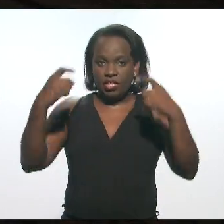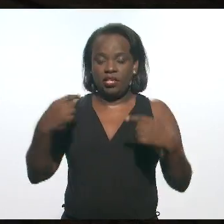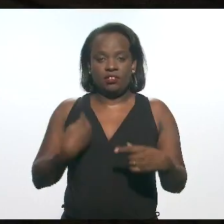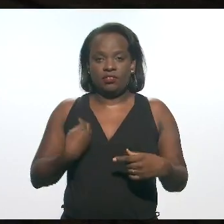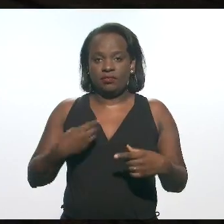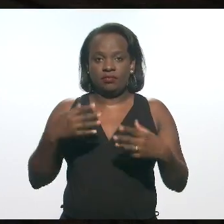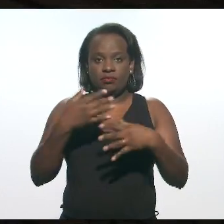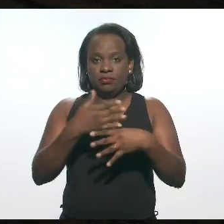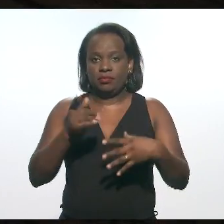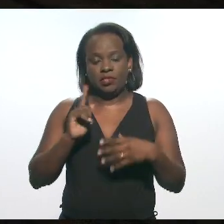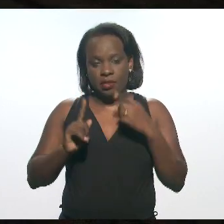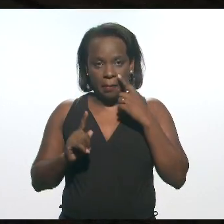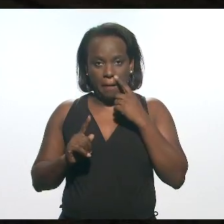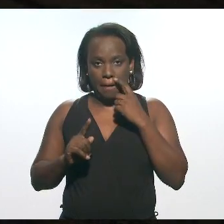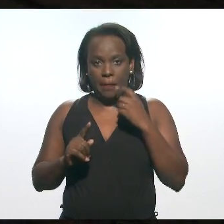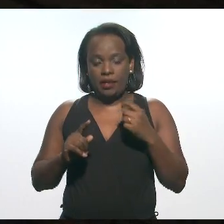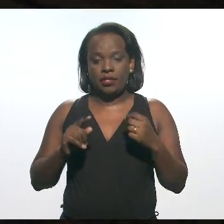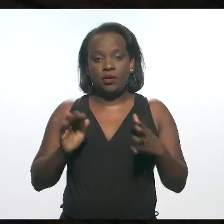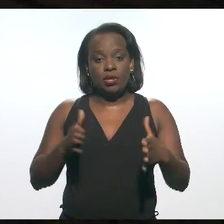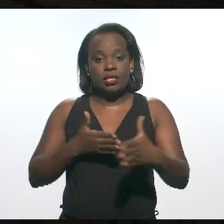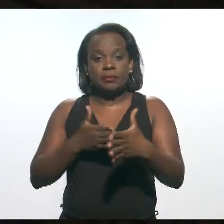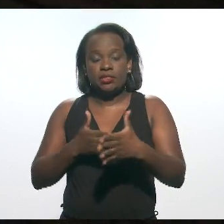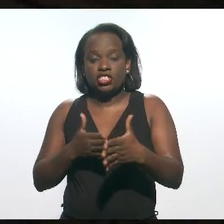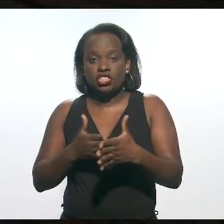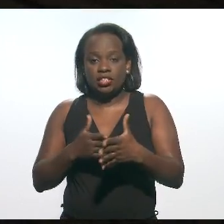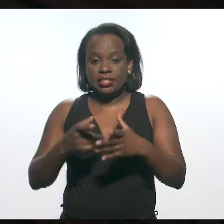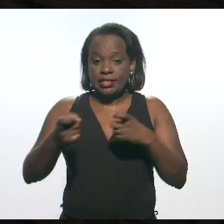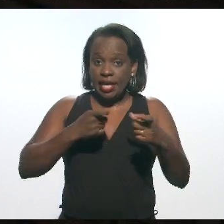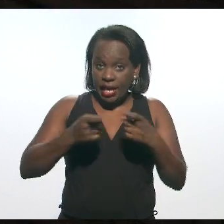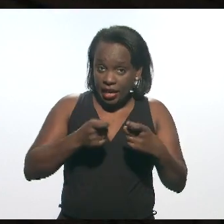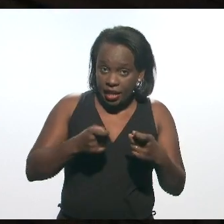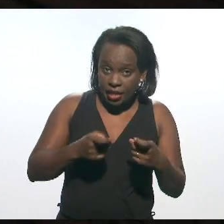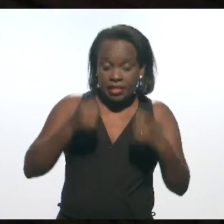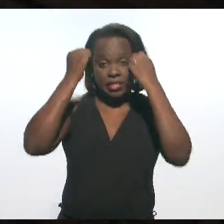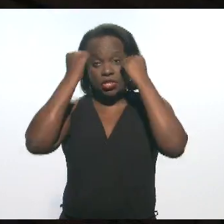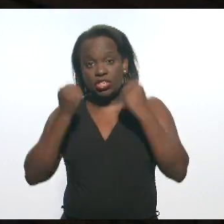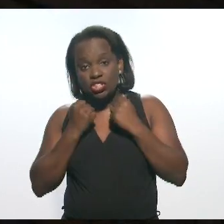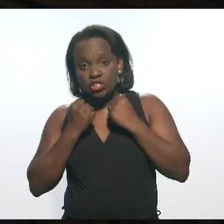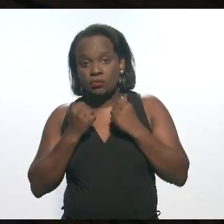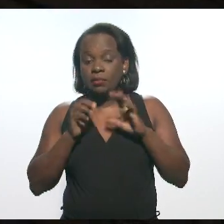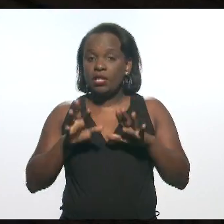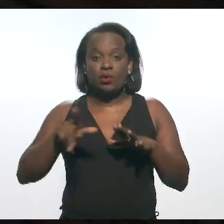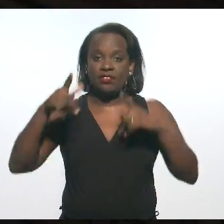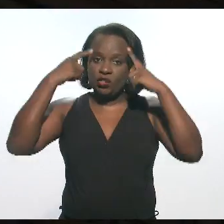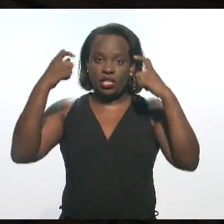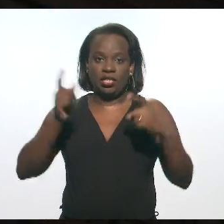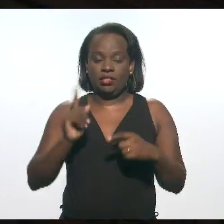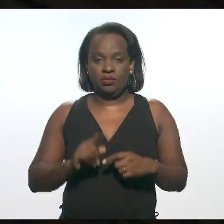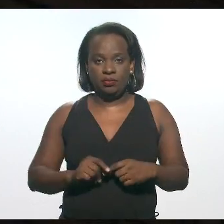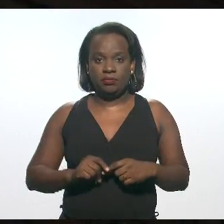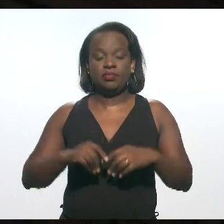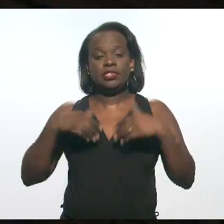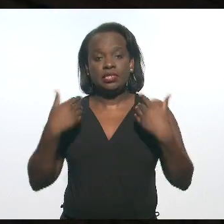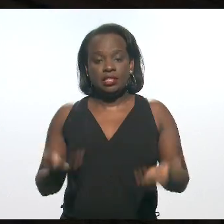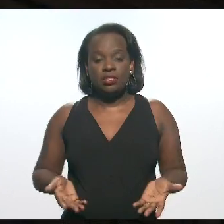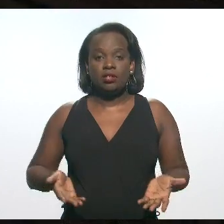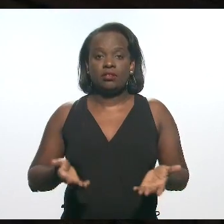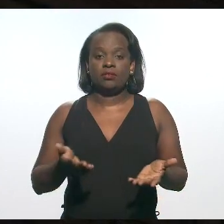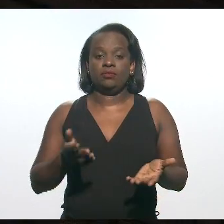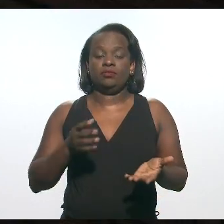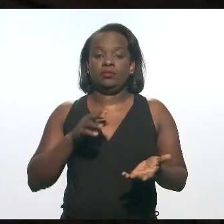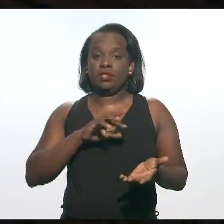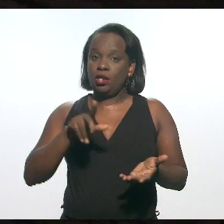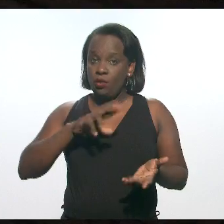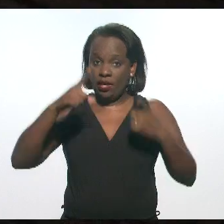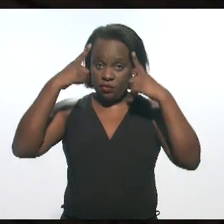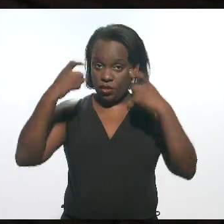urbana oeste ou ali um limite entre que rio urbano e terrorismo só não é violência urbana então põe